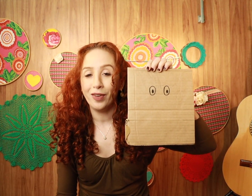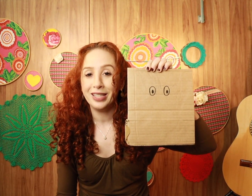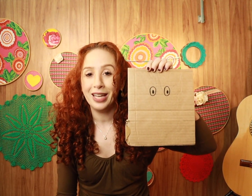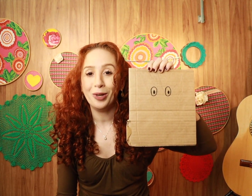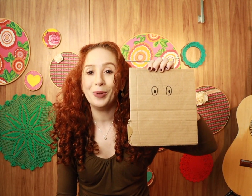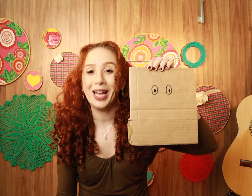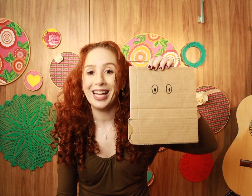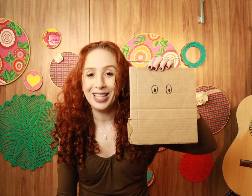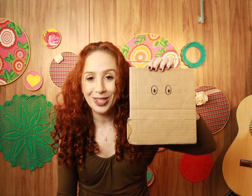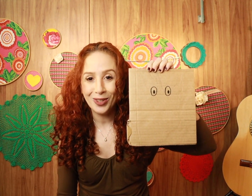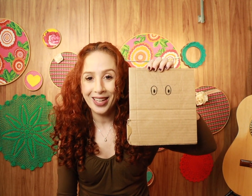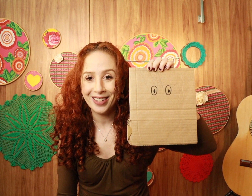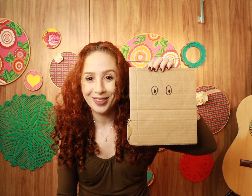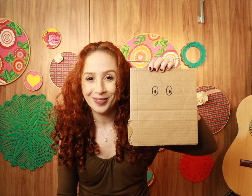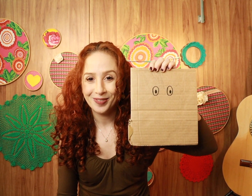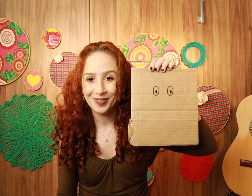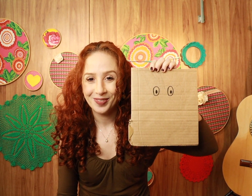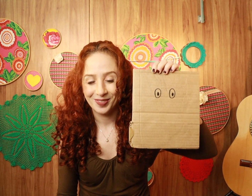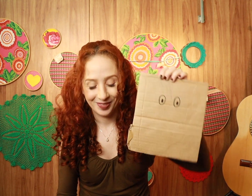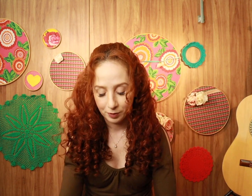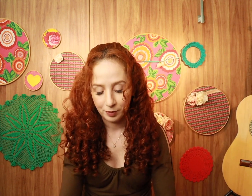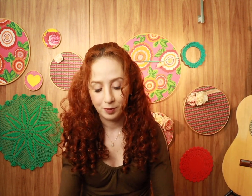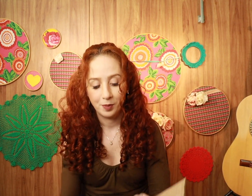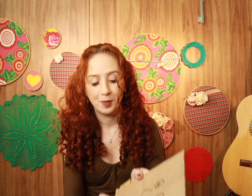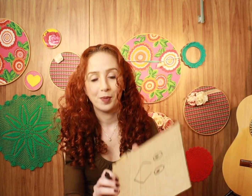Agora eu vou fazer o nariz do leão.